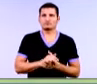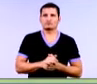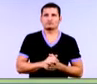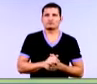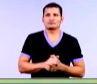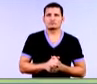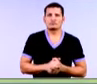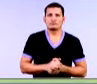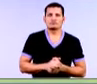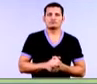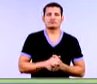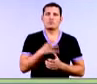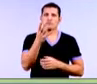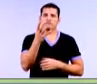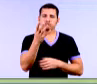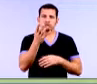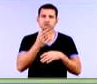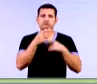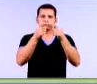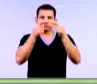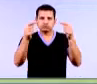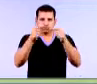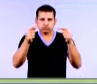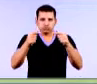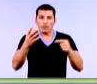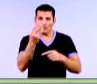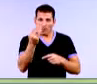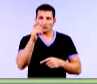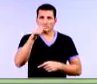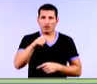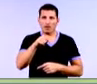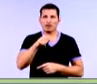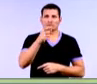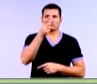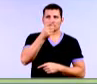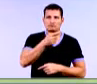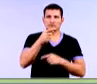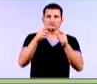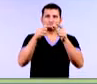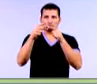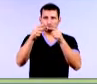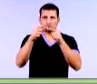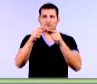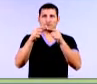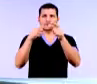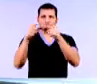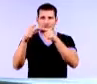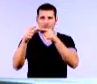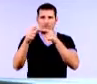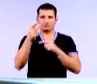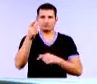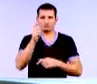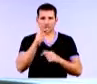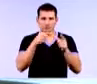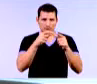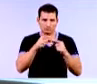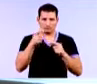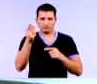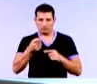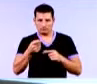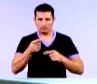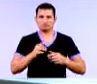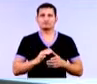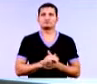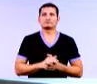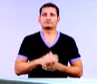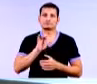linhas é esse daqui, comentário de uma única linha é esse daqui. Mas assim, gente, foi só uma explicação